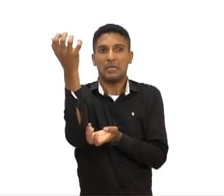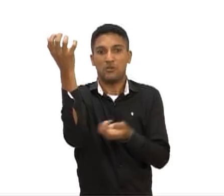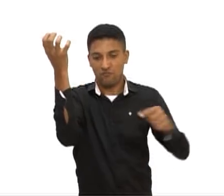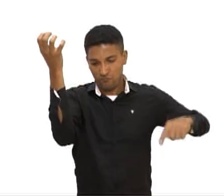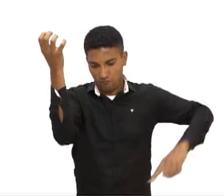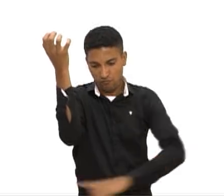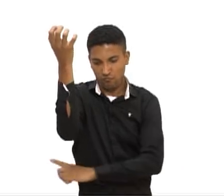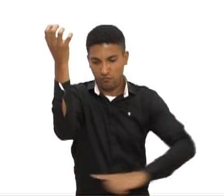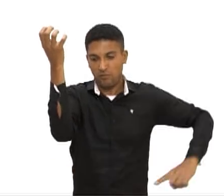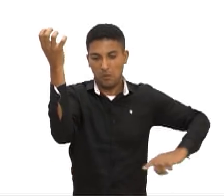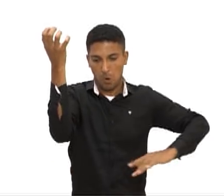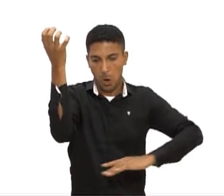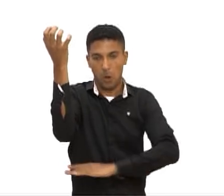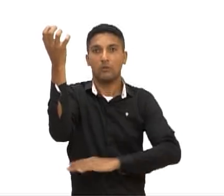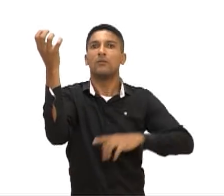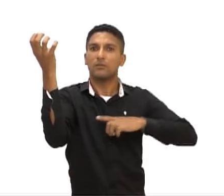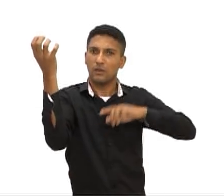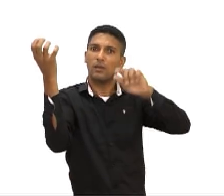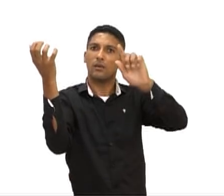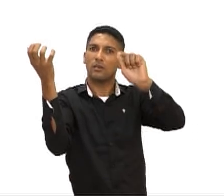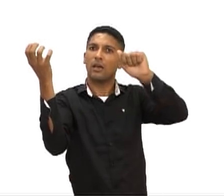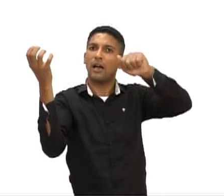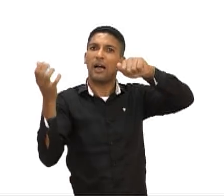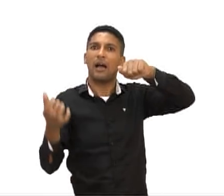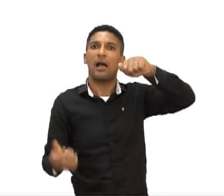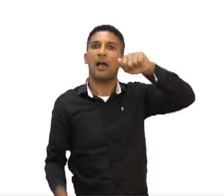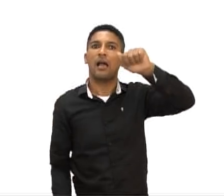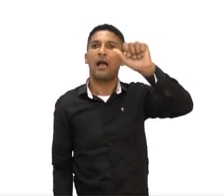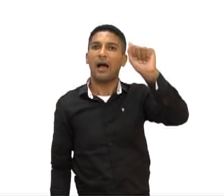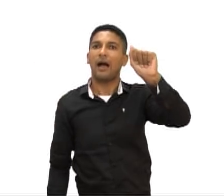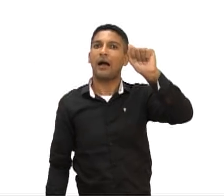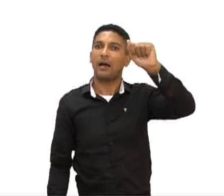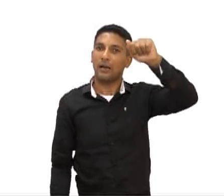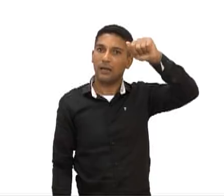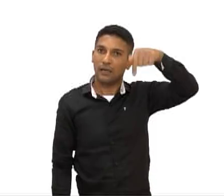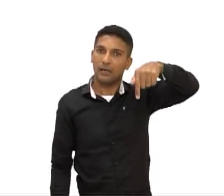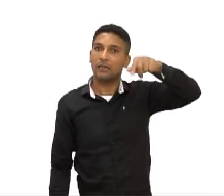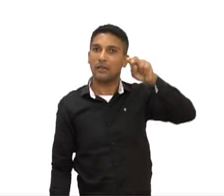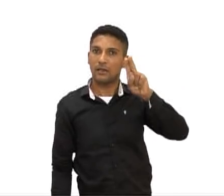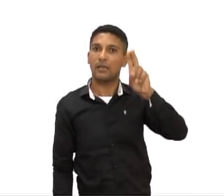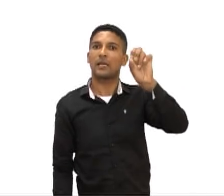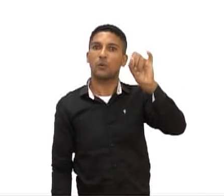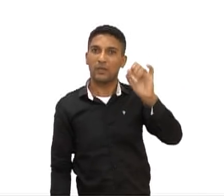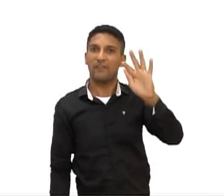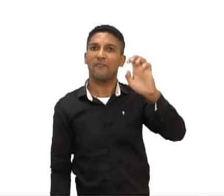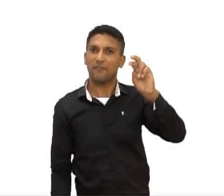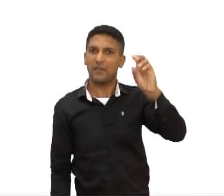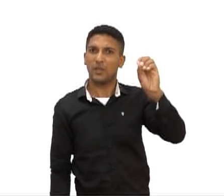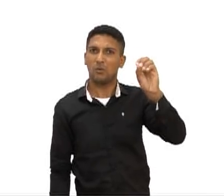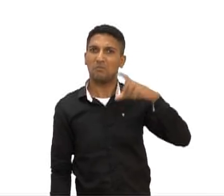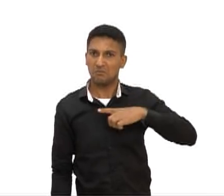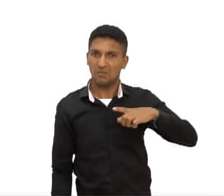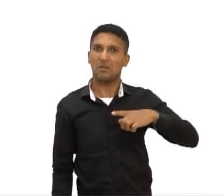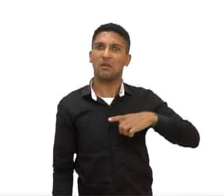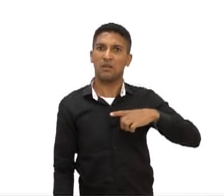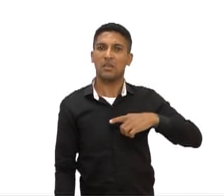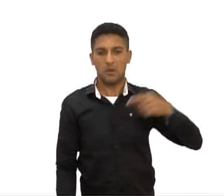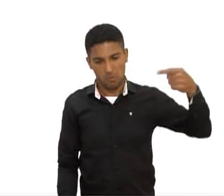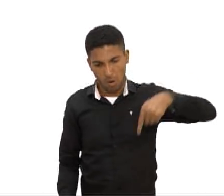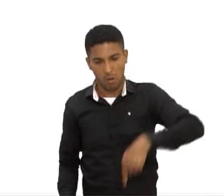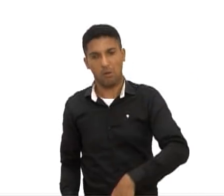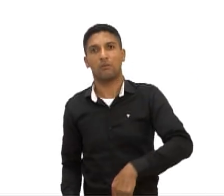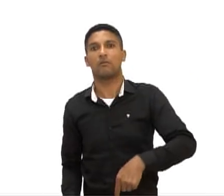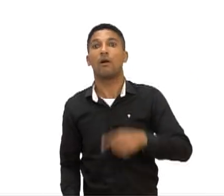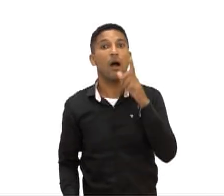água, reservatório de água. No entanto, é considerado atualmente o segundo bioma do Brasil